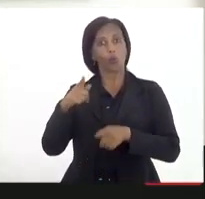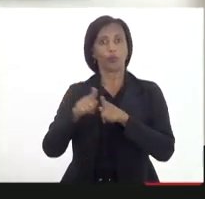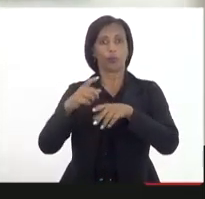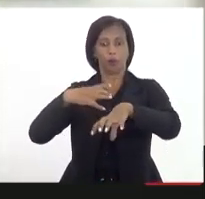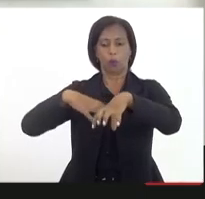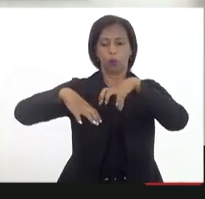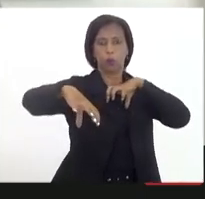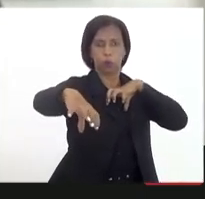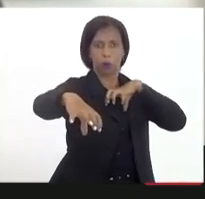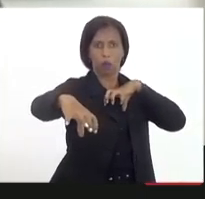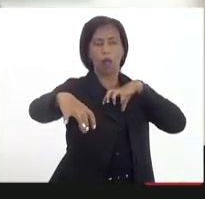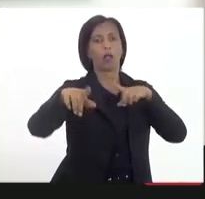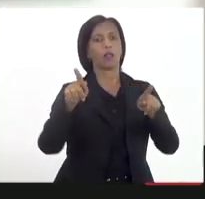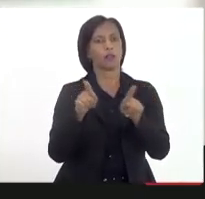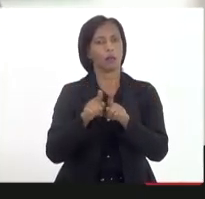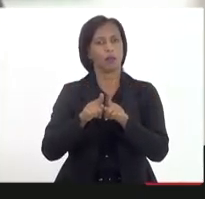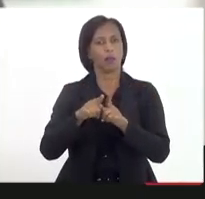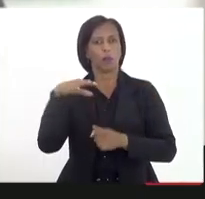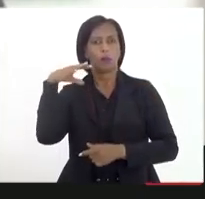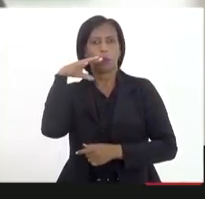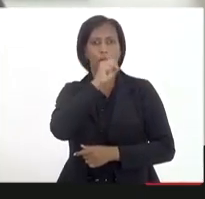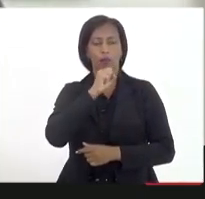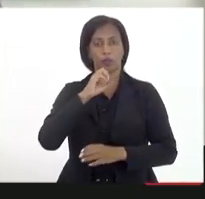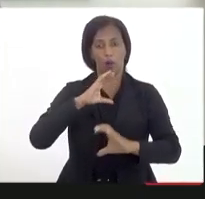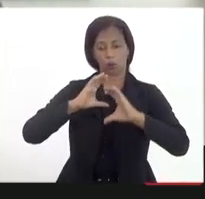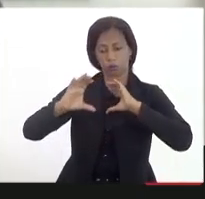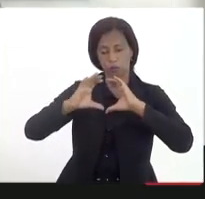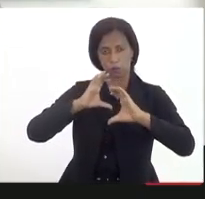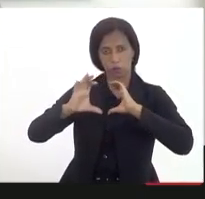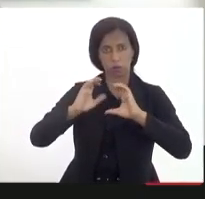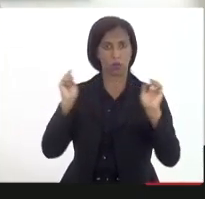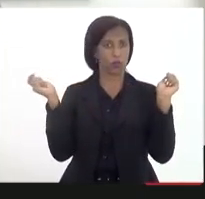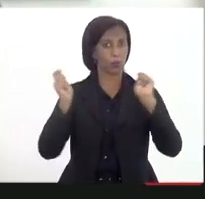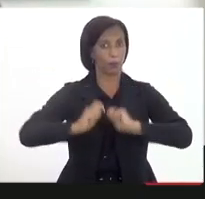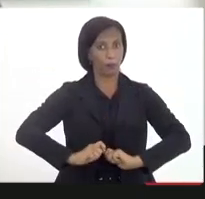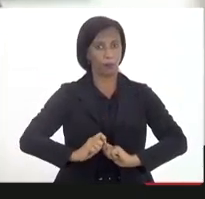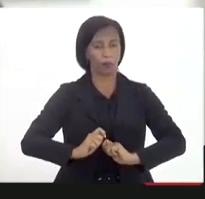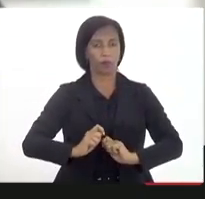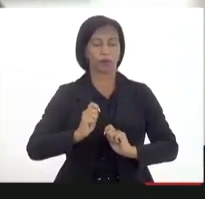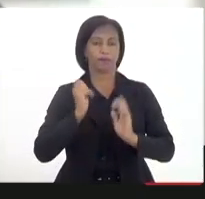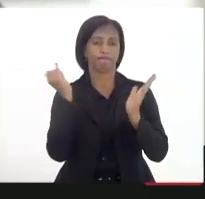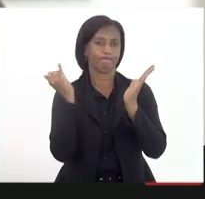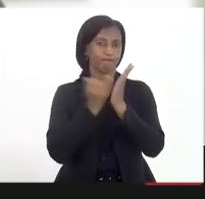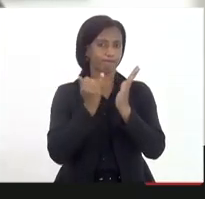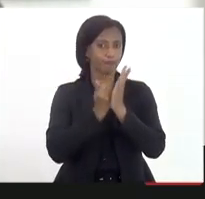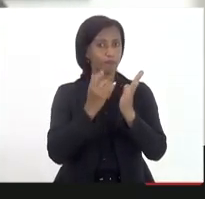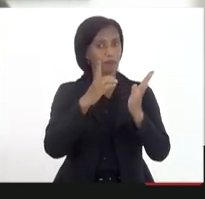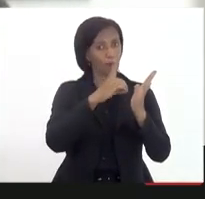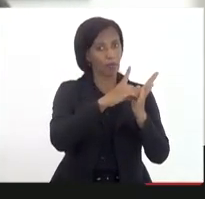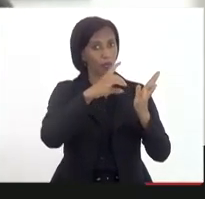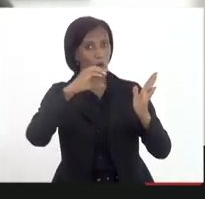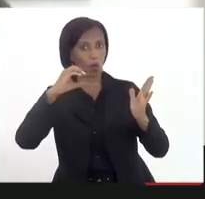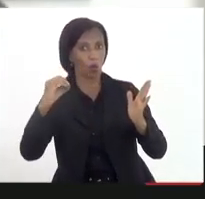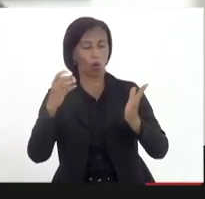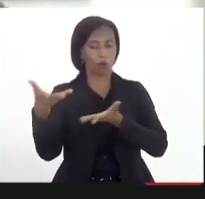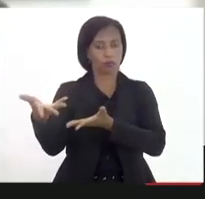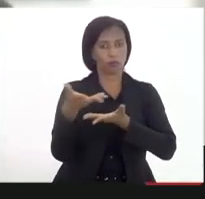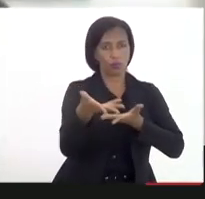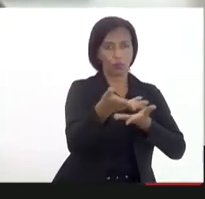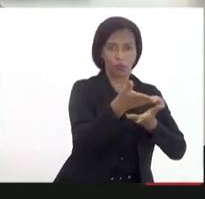fundamental que para agilizar a comunicação que a gente possa e não obstante as publicações oficiais no Diário Oficial as